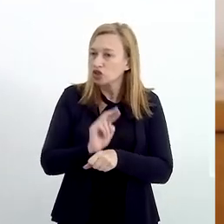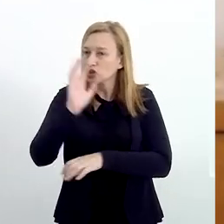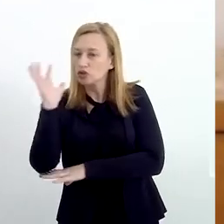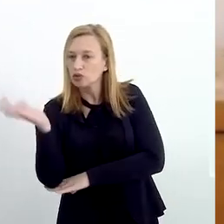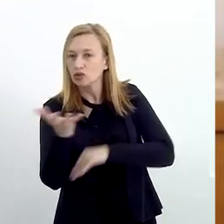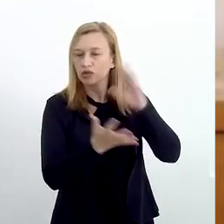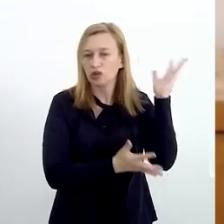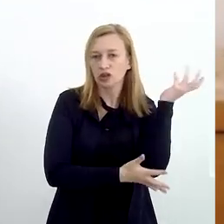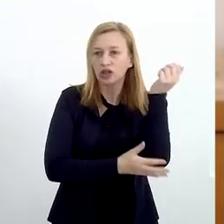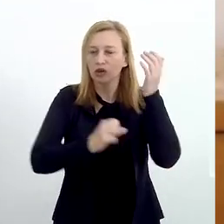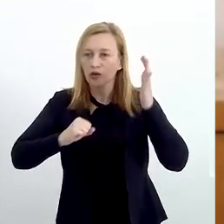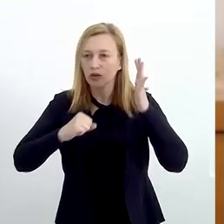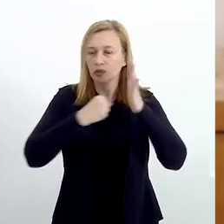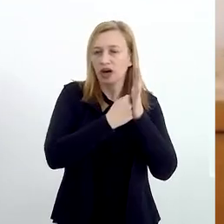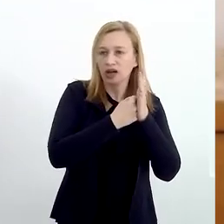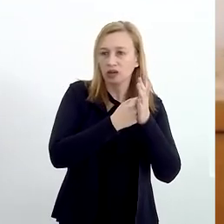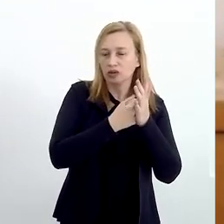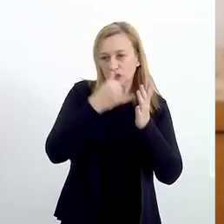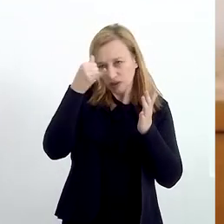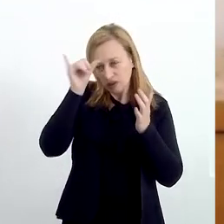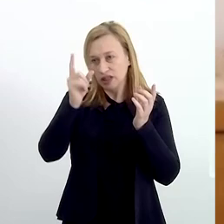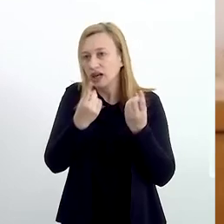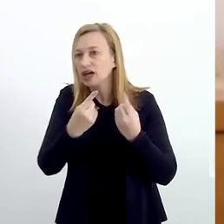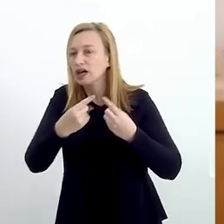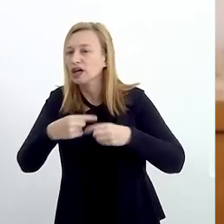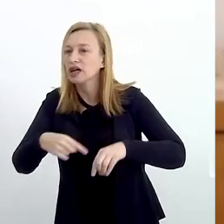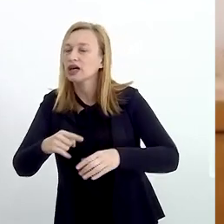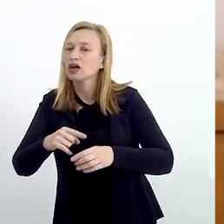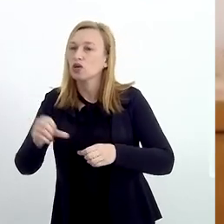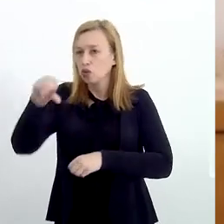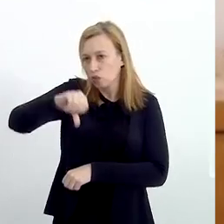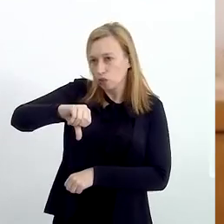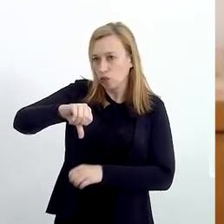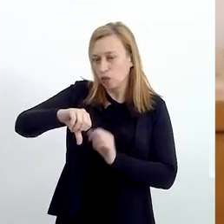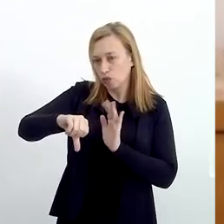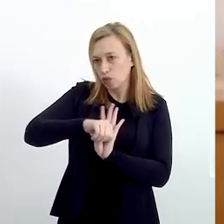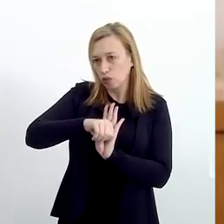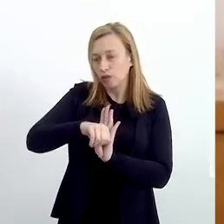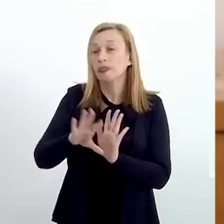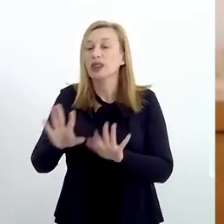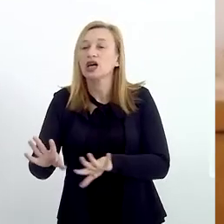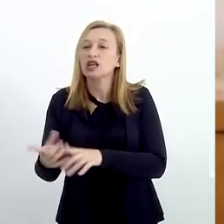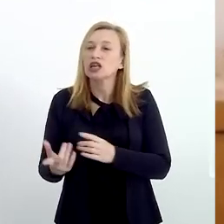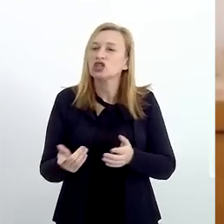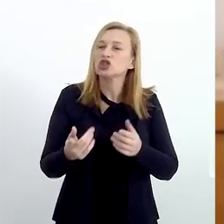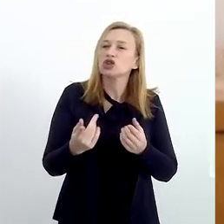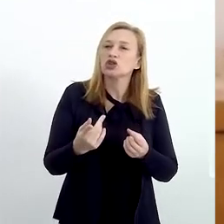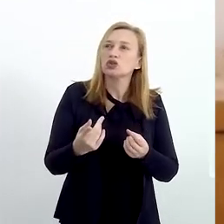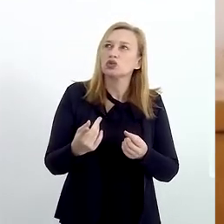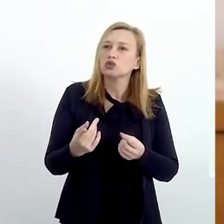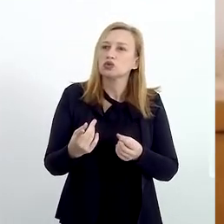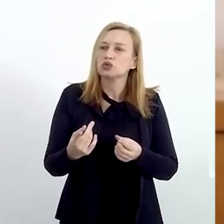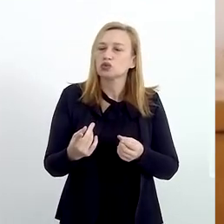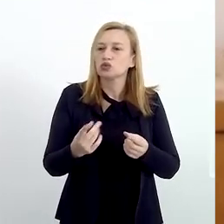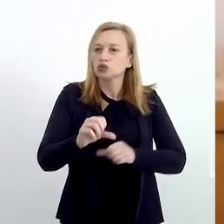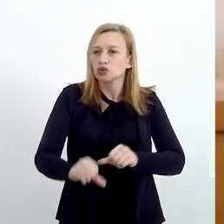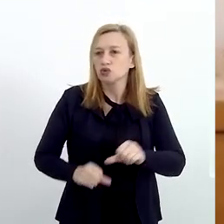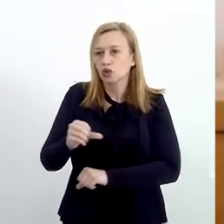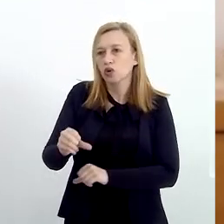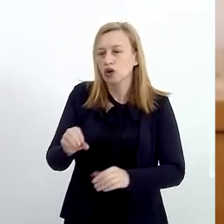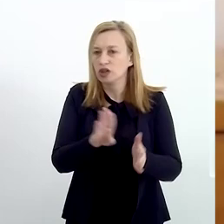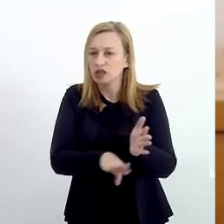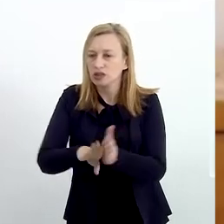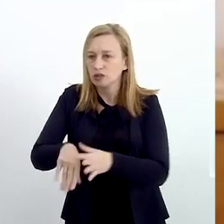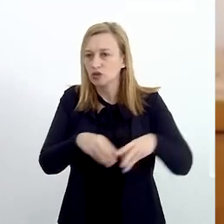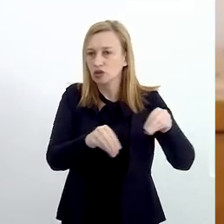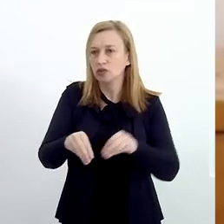o impacto negativo ao mesmo tempo o reciclo Tron ele troca esses resíduos que foram entregue por uma